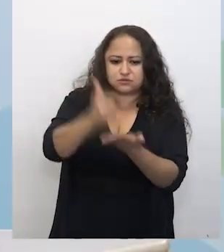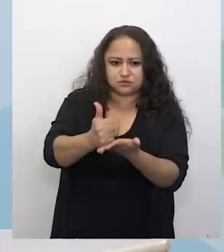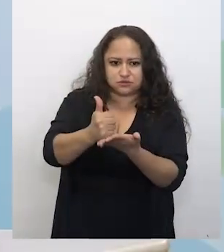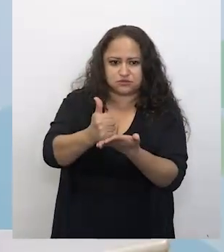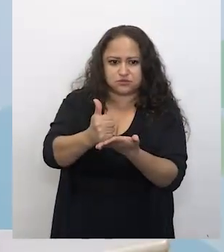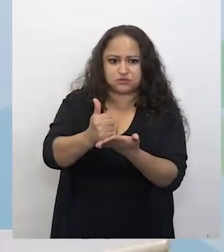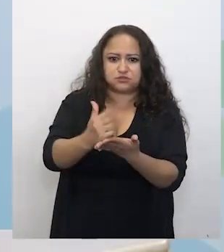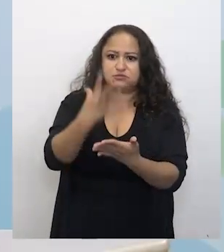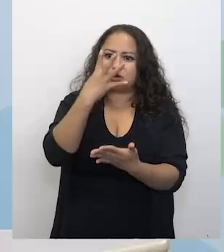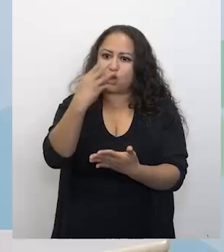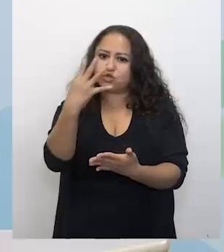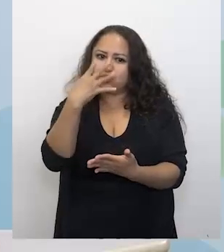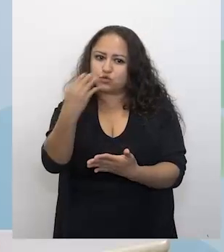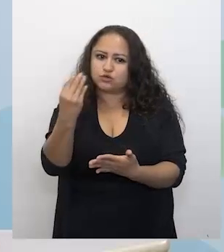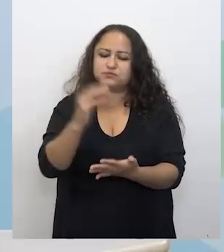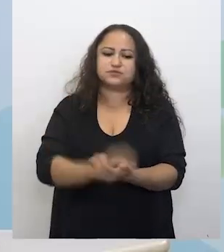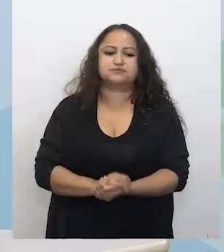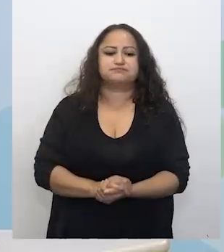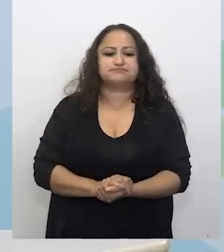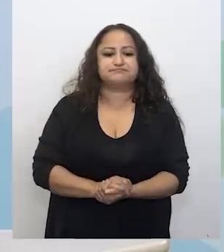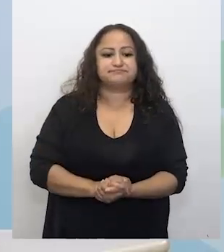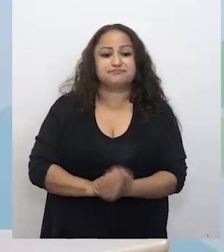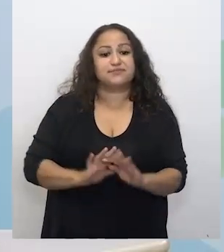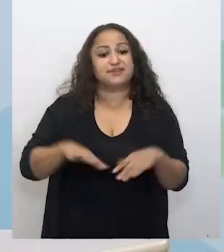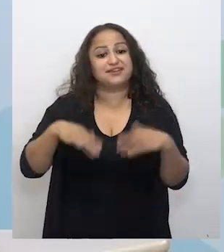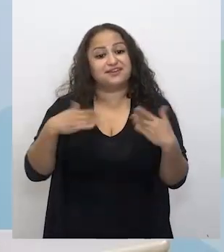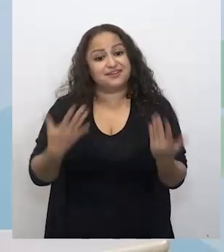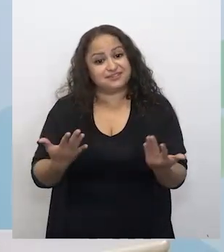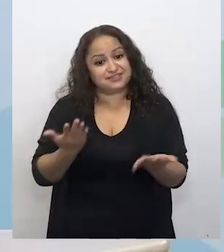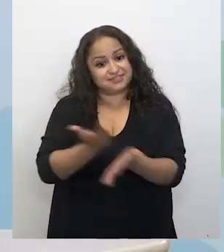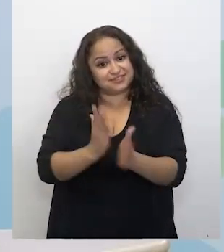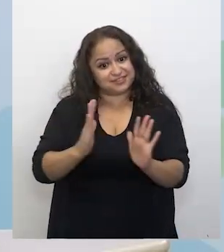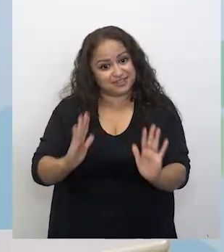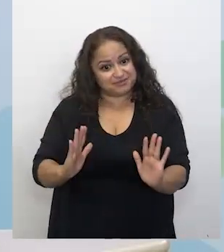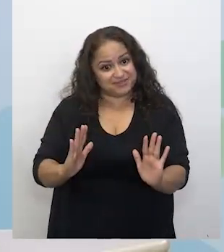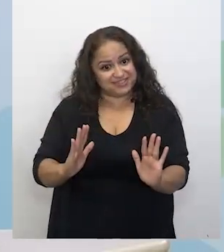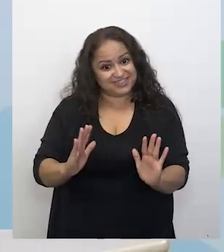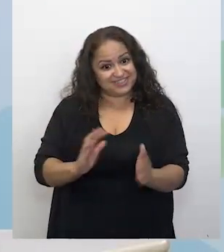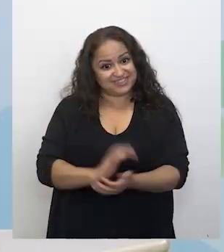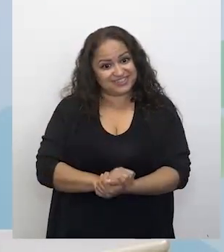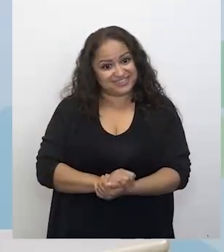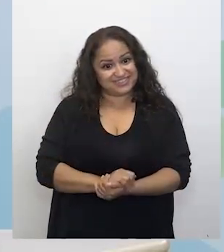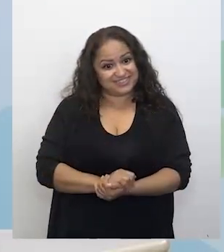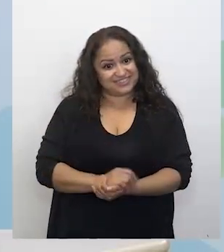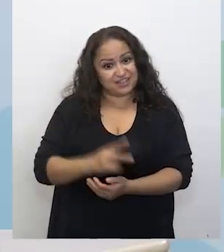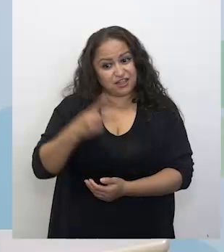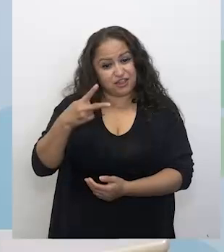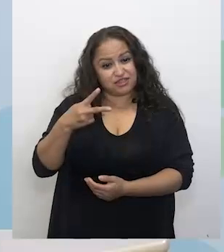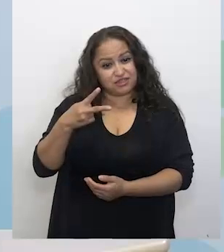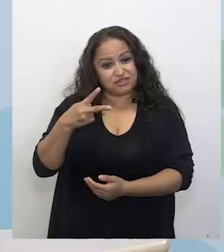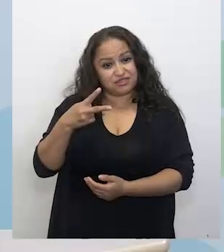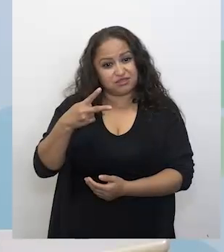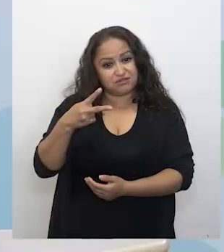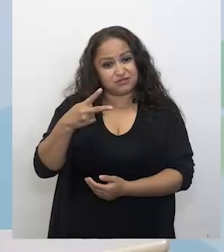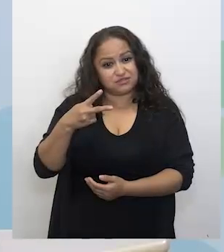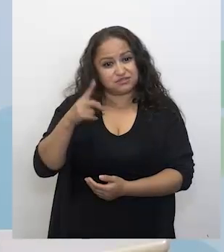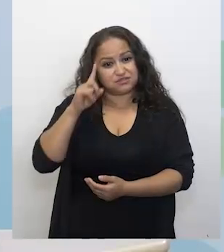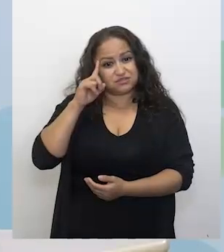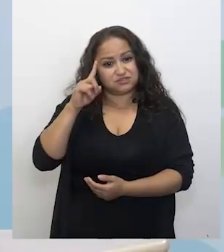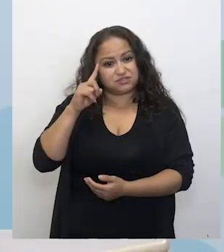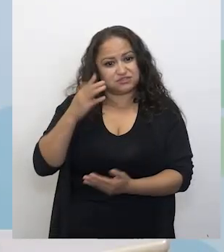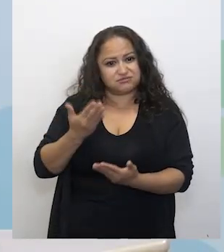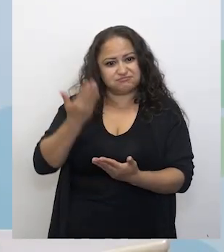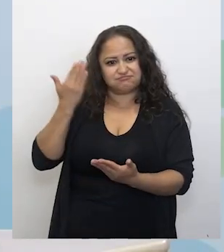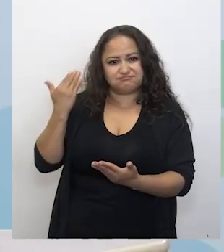Hobbes. Beleza? Antes da gente encerrar, há 2 dias nós perdemos